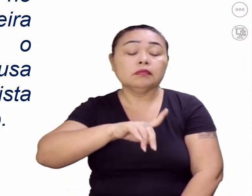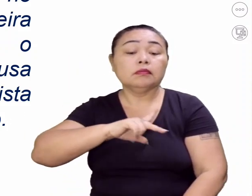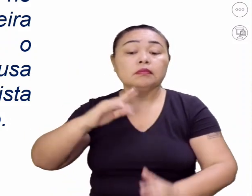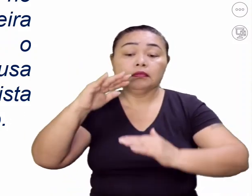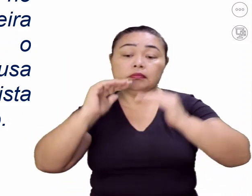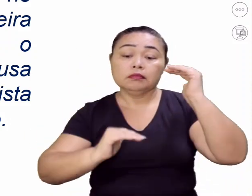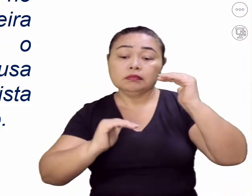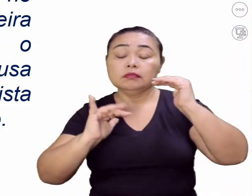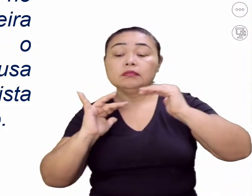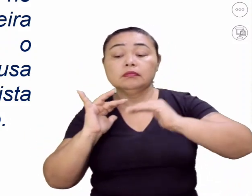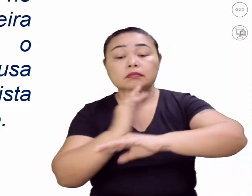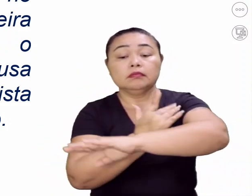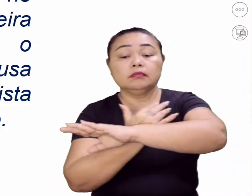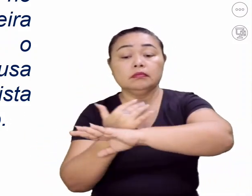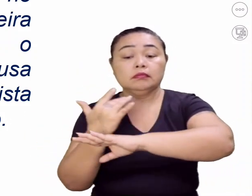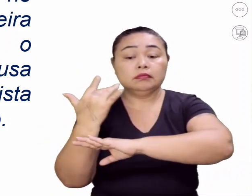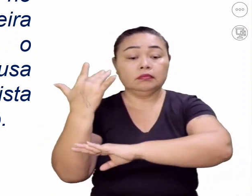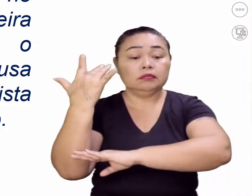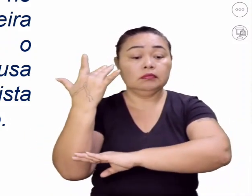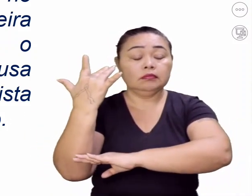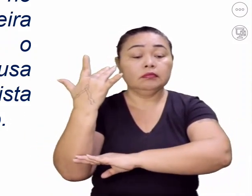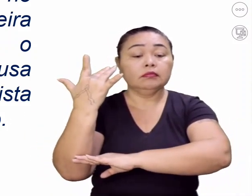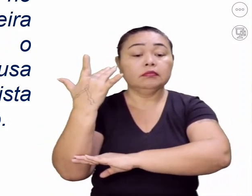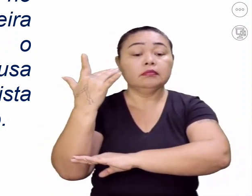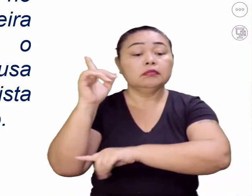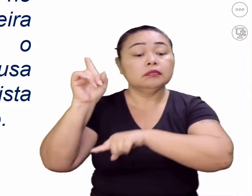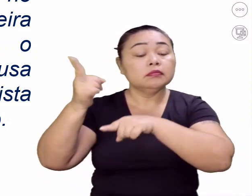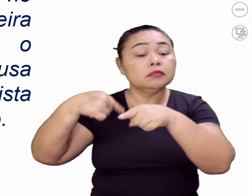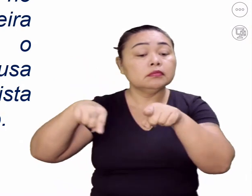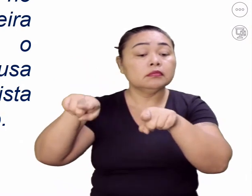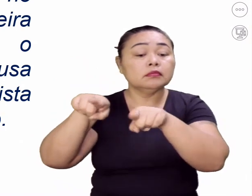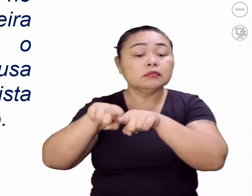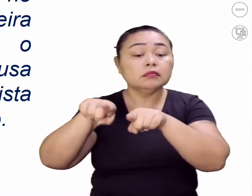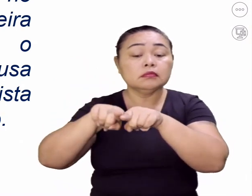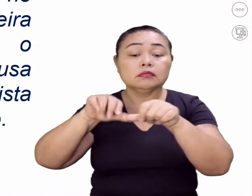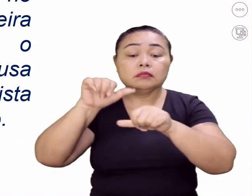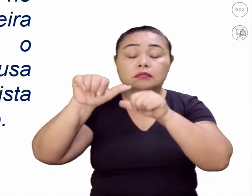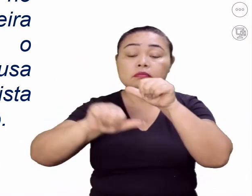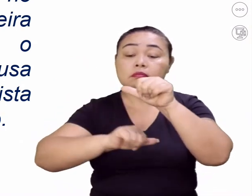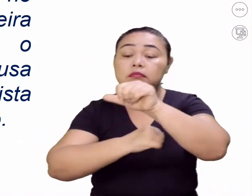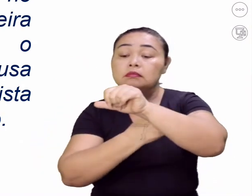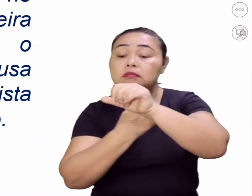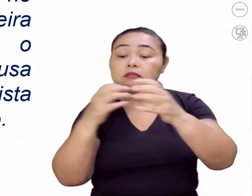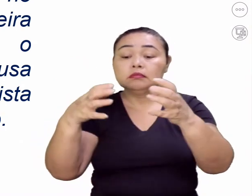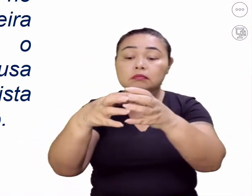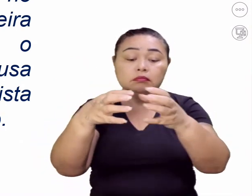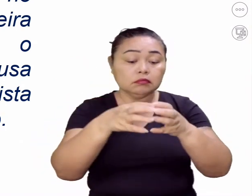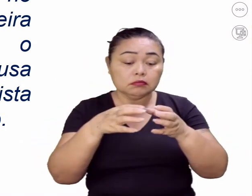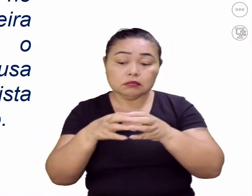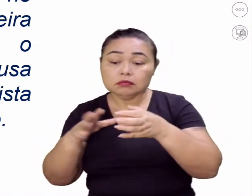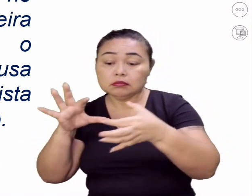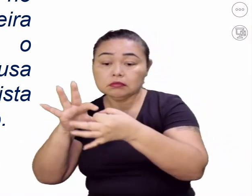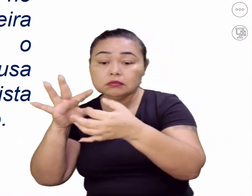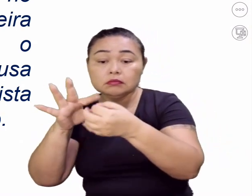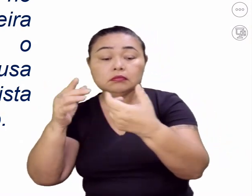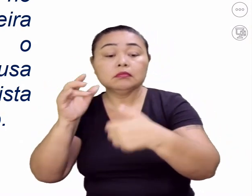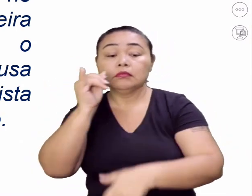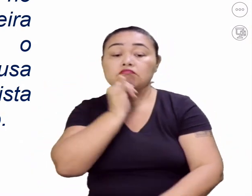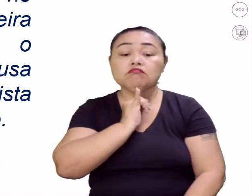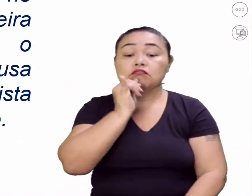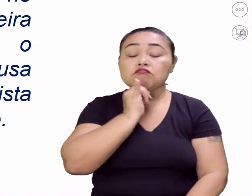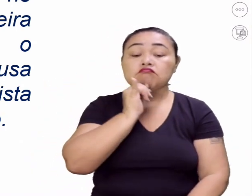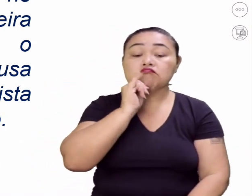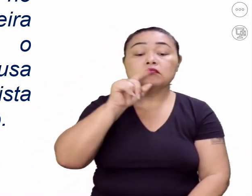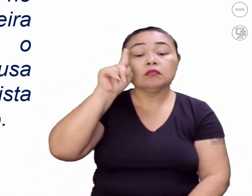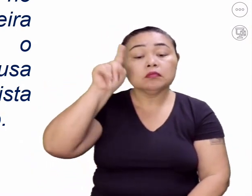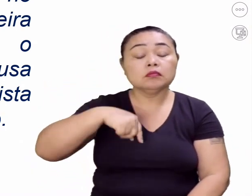causa desequilíbrio ambiental e drásticas alterações nos ecossistemas. O exemplo ilustrado na questão